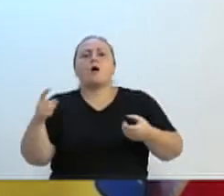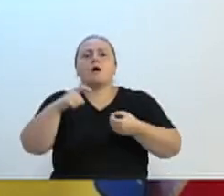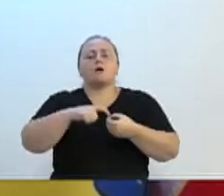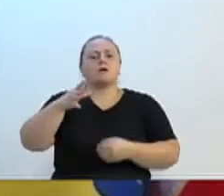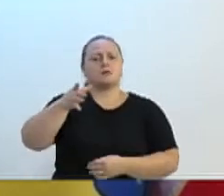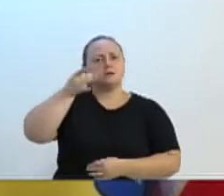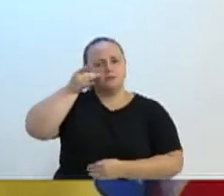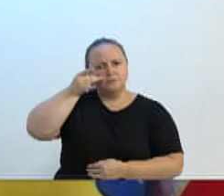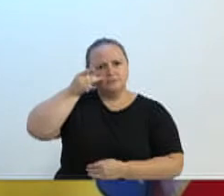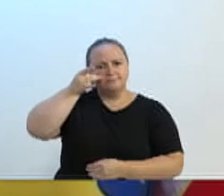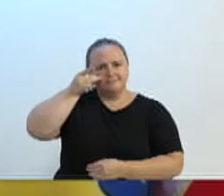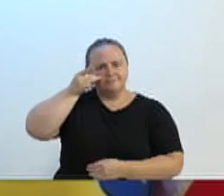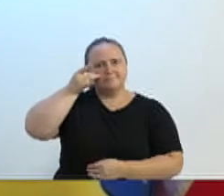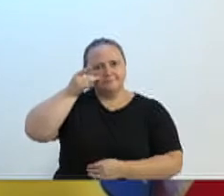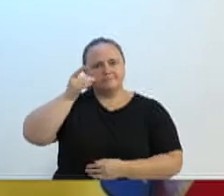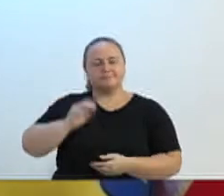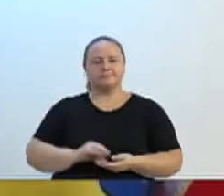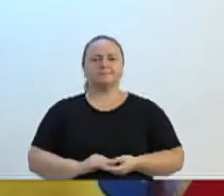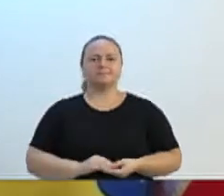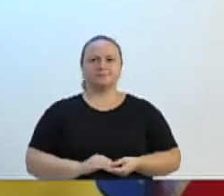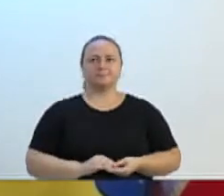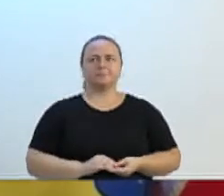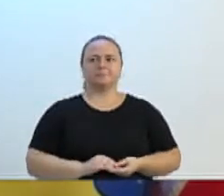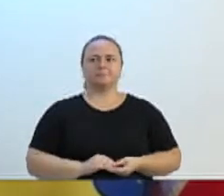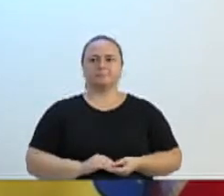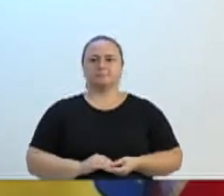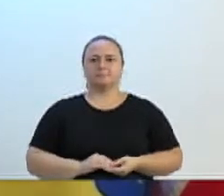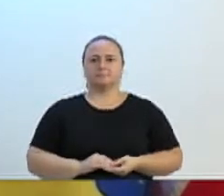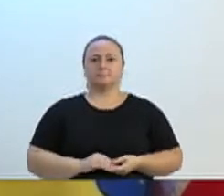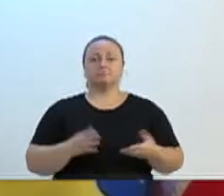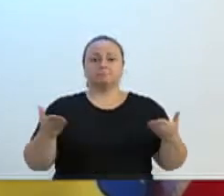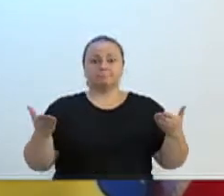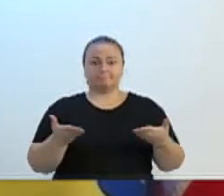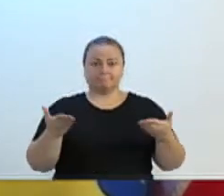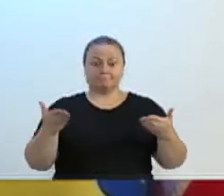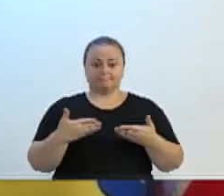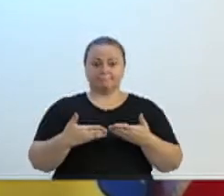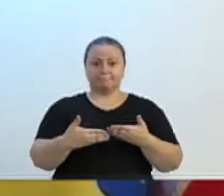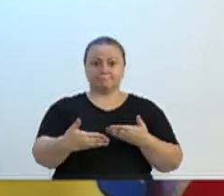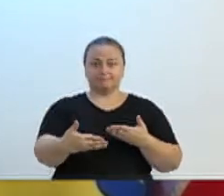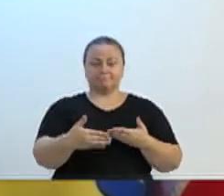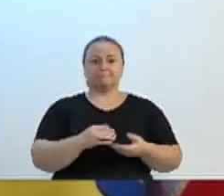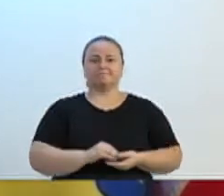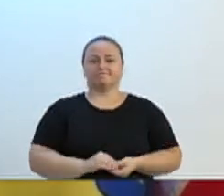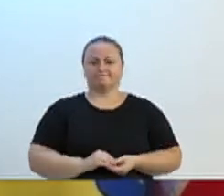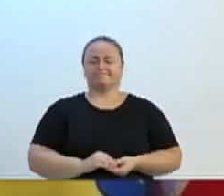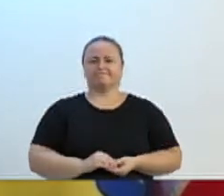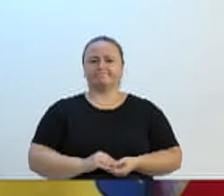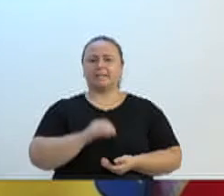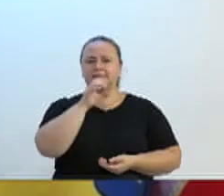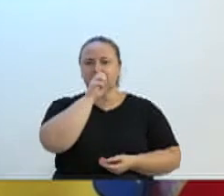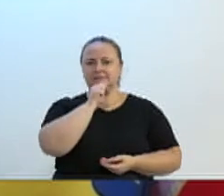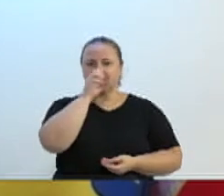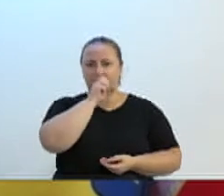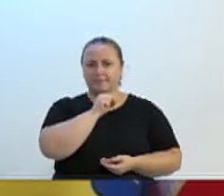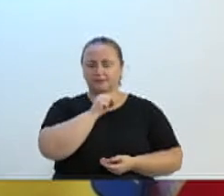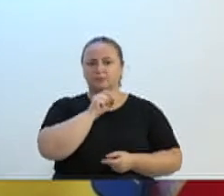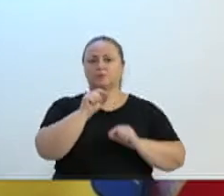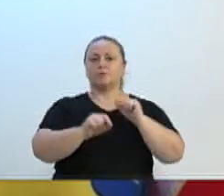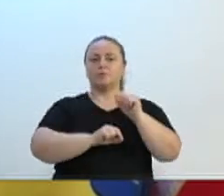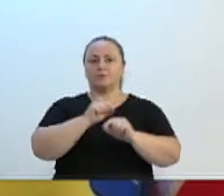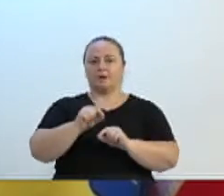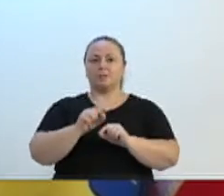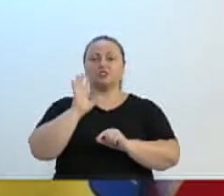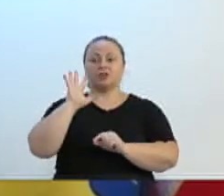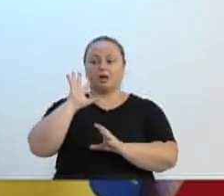presenciais. Estamos completando, senhores vereadores e comunidade, nesse final de semana, 75